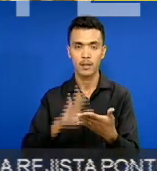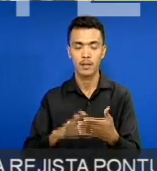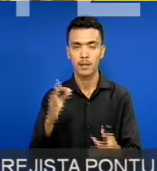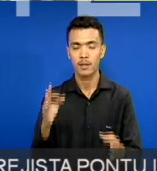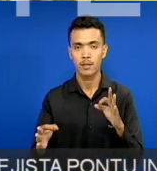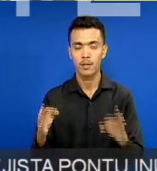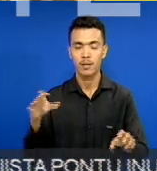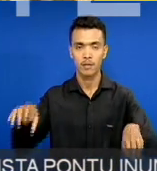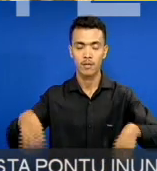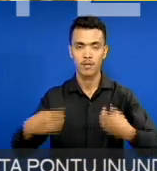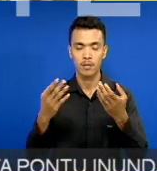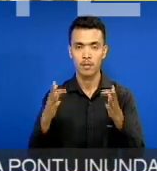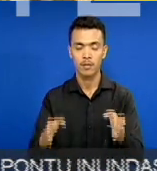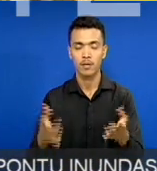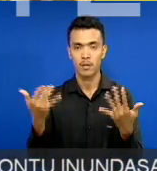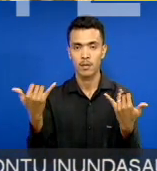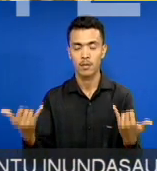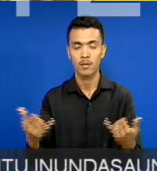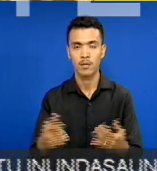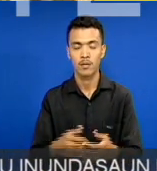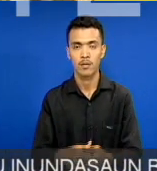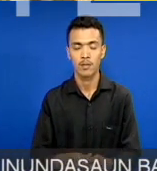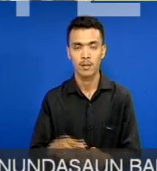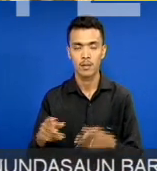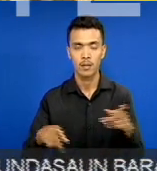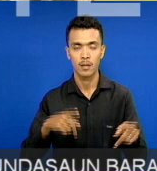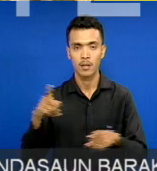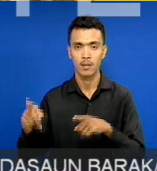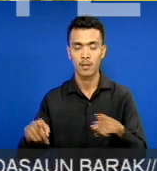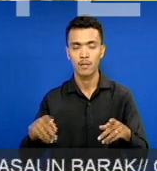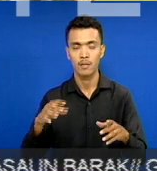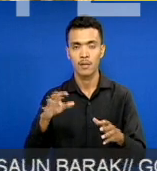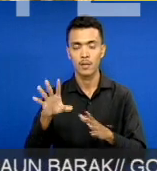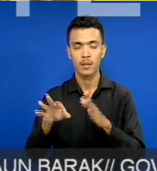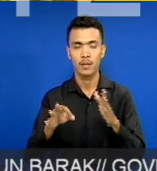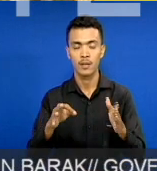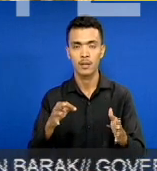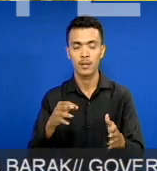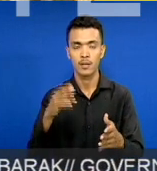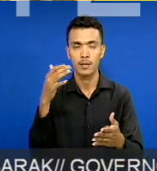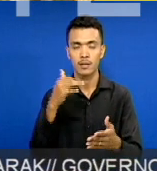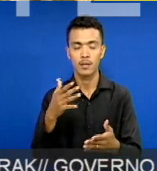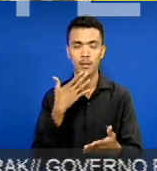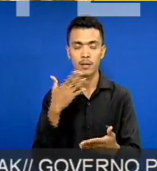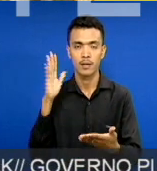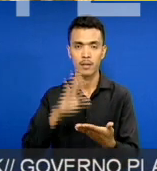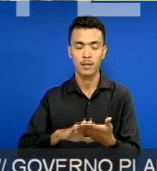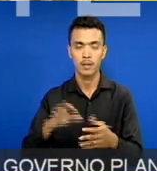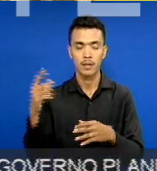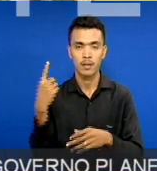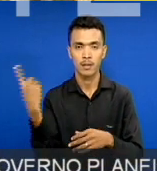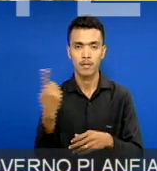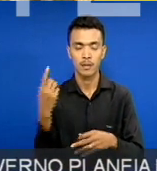minha técnica será ou em ser organizado não para ser para cliente ser né vem tanta dificuldade né mas não vai para será automaticamente a dia